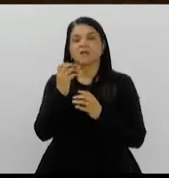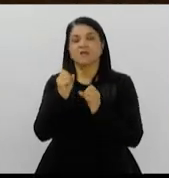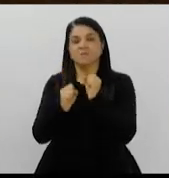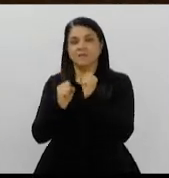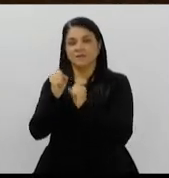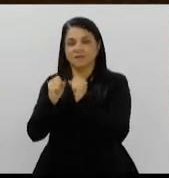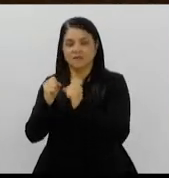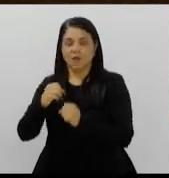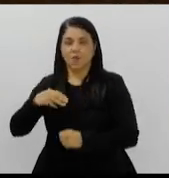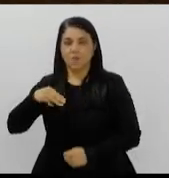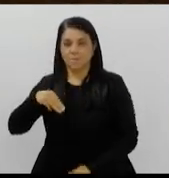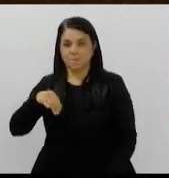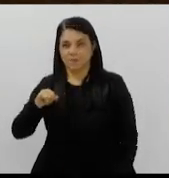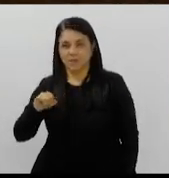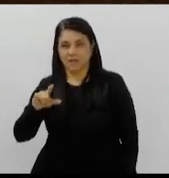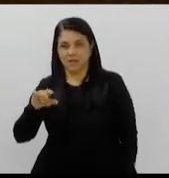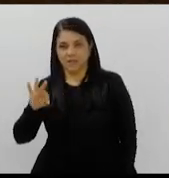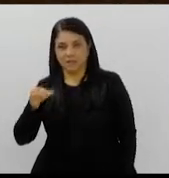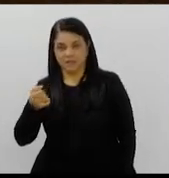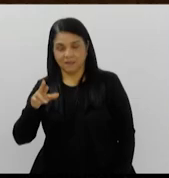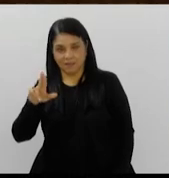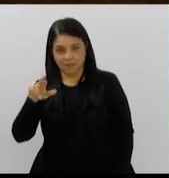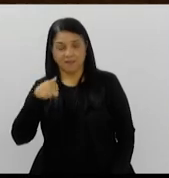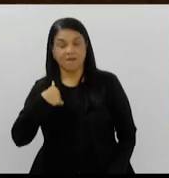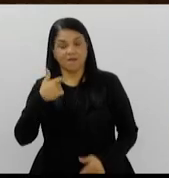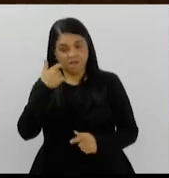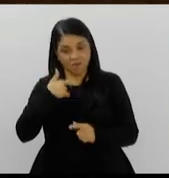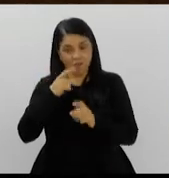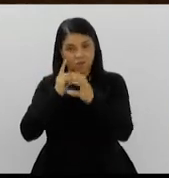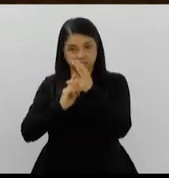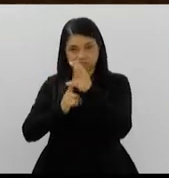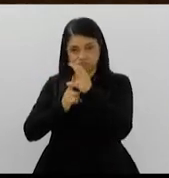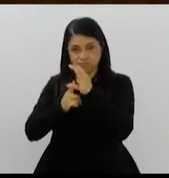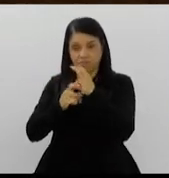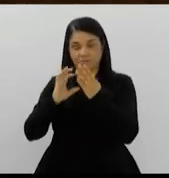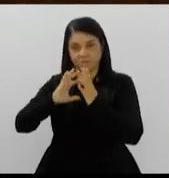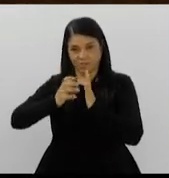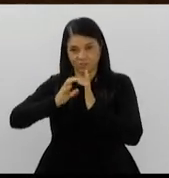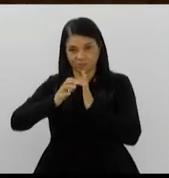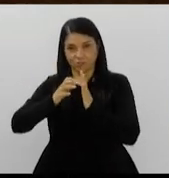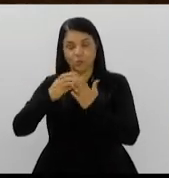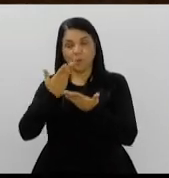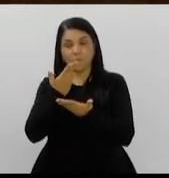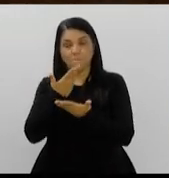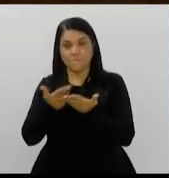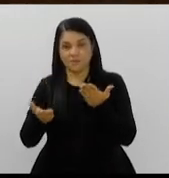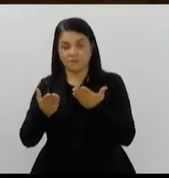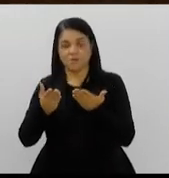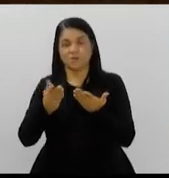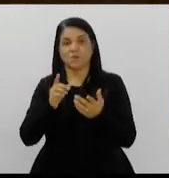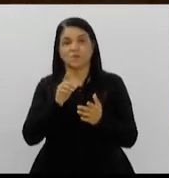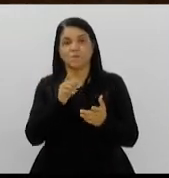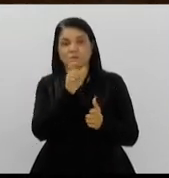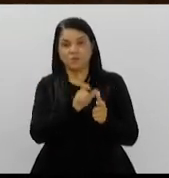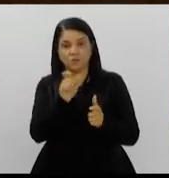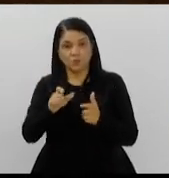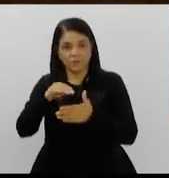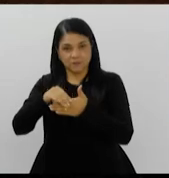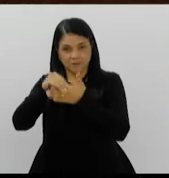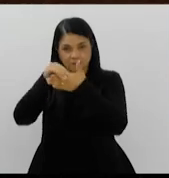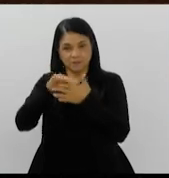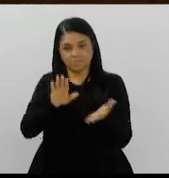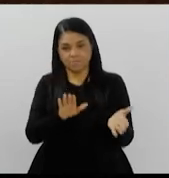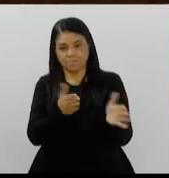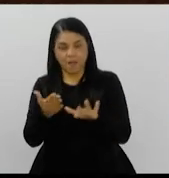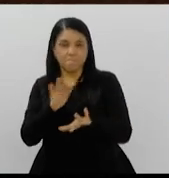Eu, particularmente, venho do partido que mais perdeu lideranças, lideranças que foram assassinadas, que foram incineradas,